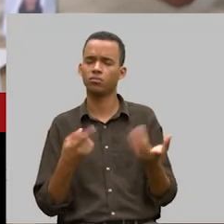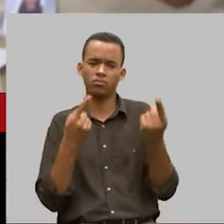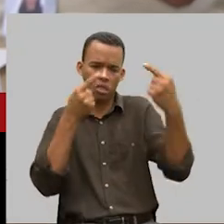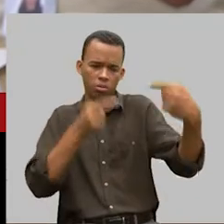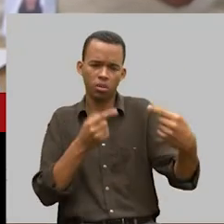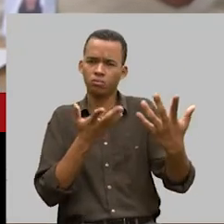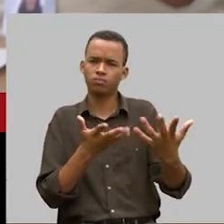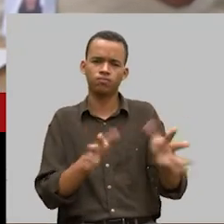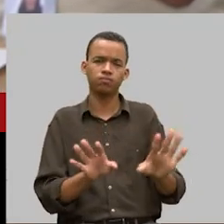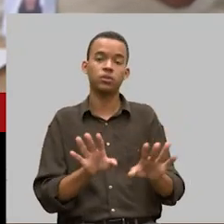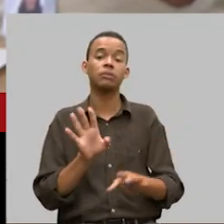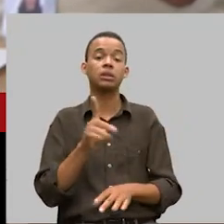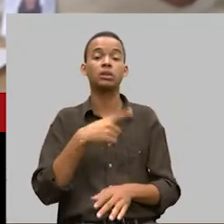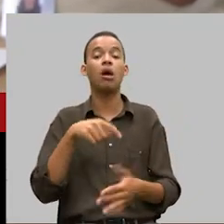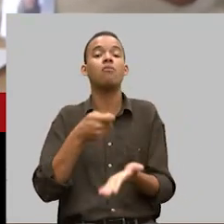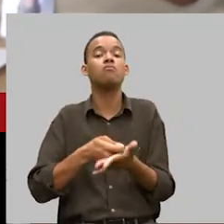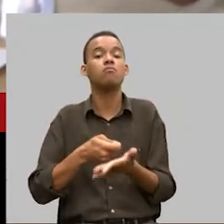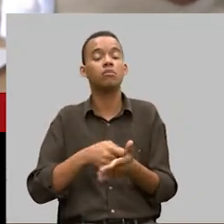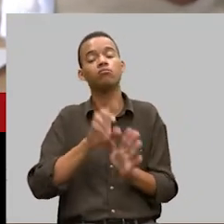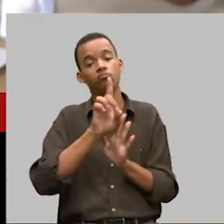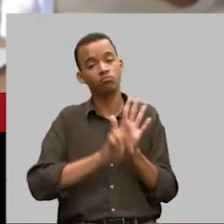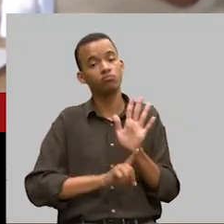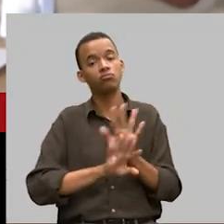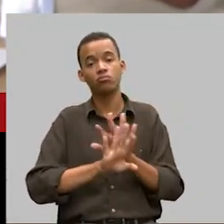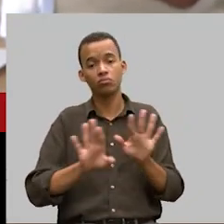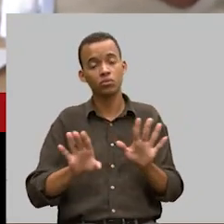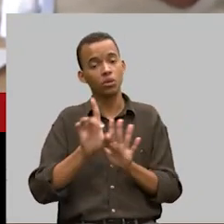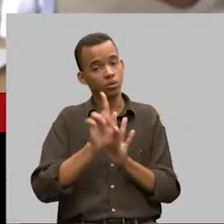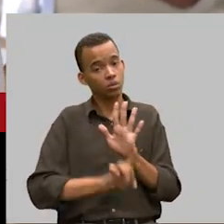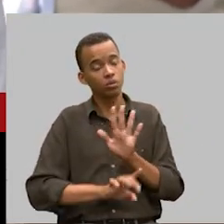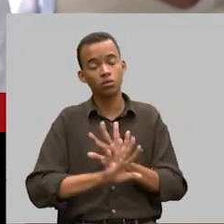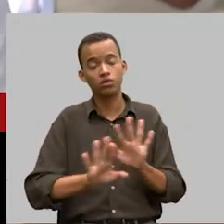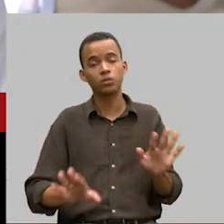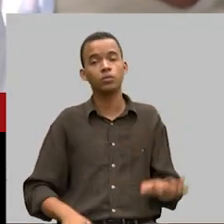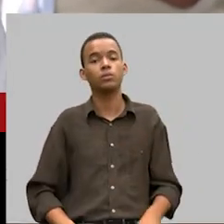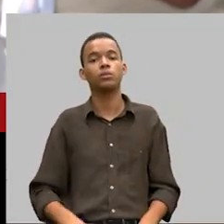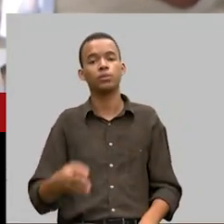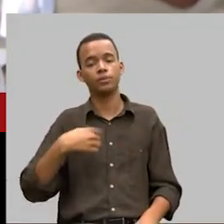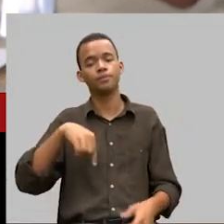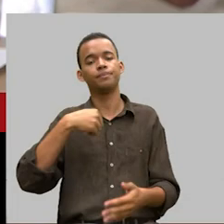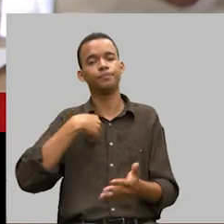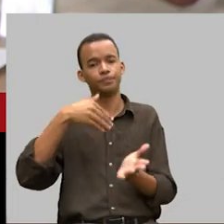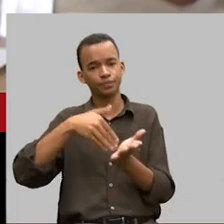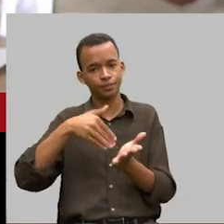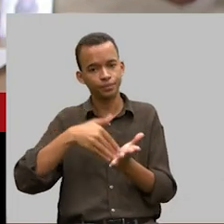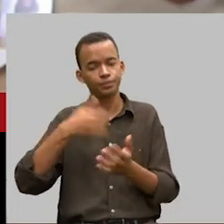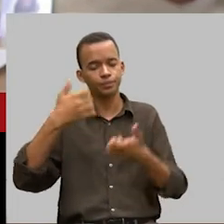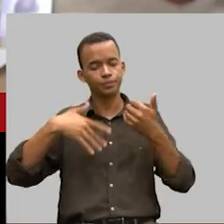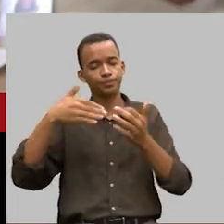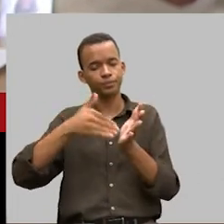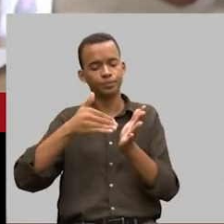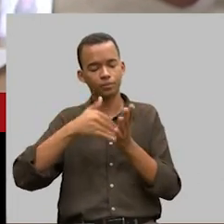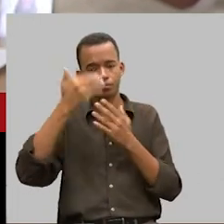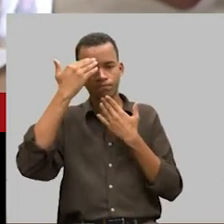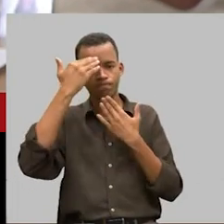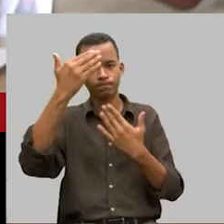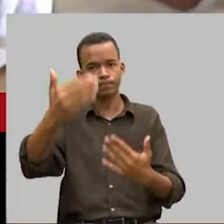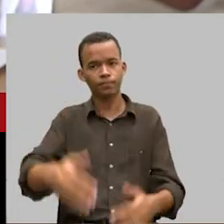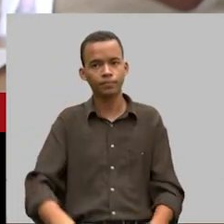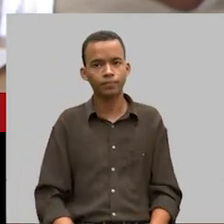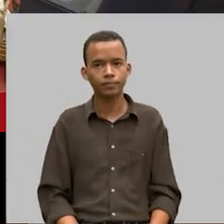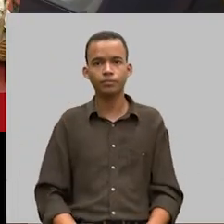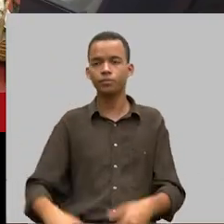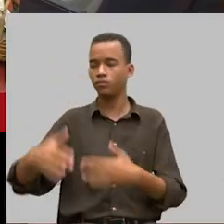aqui para exigir aquilo que é nos por direito e assim eu encerro Muito obrigado obrigado